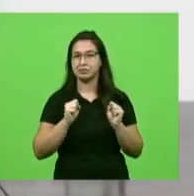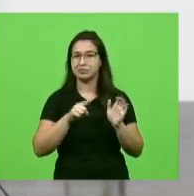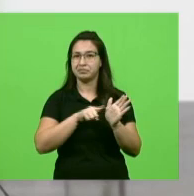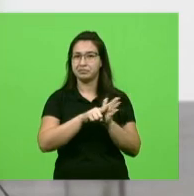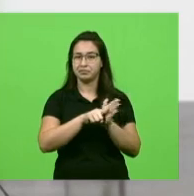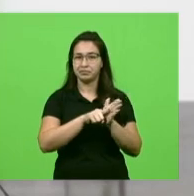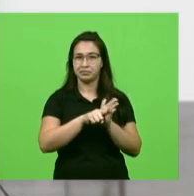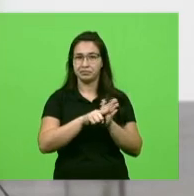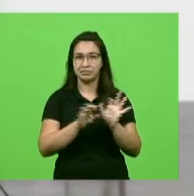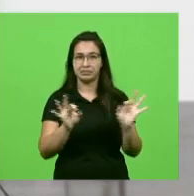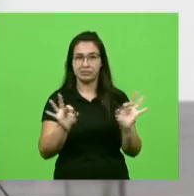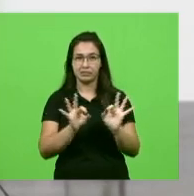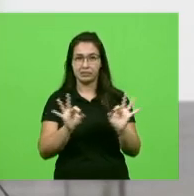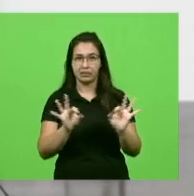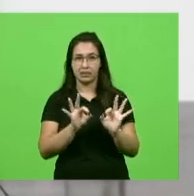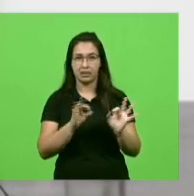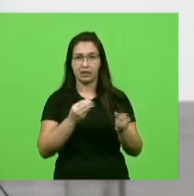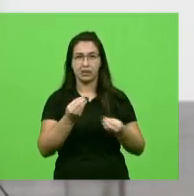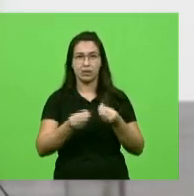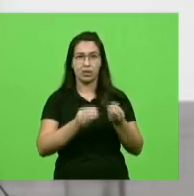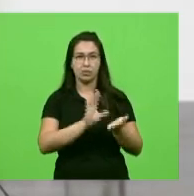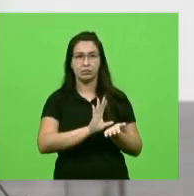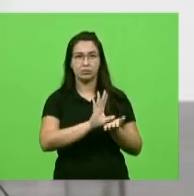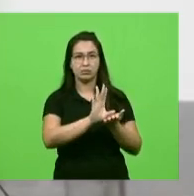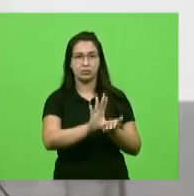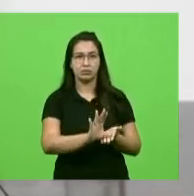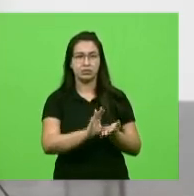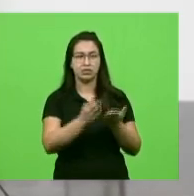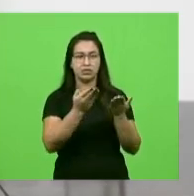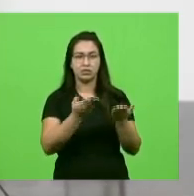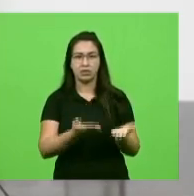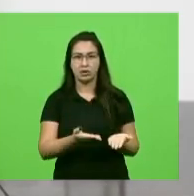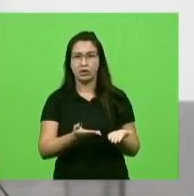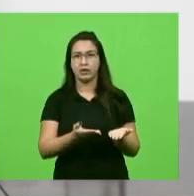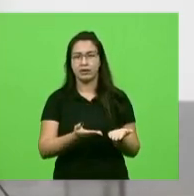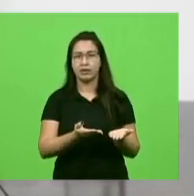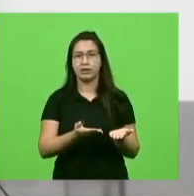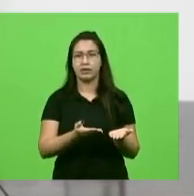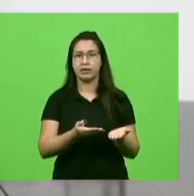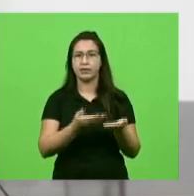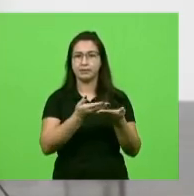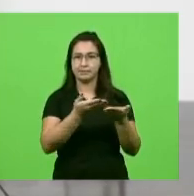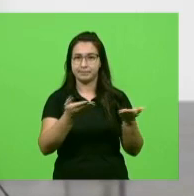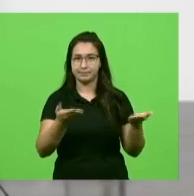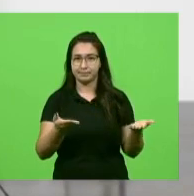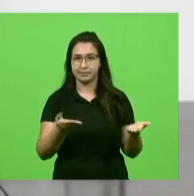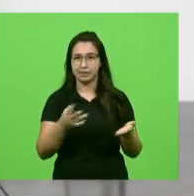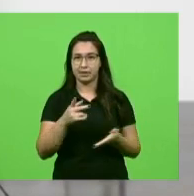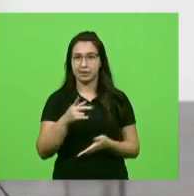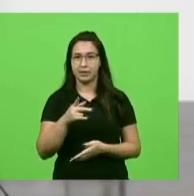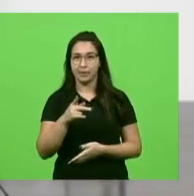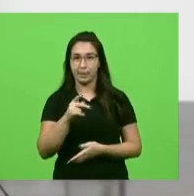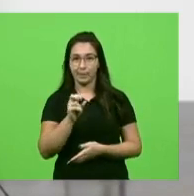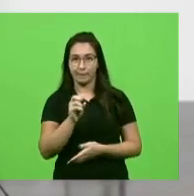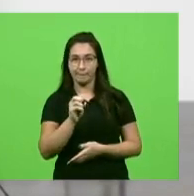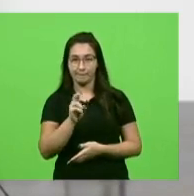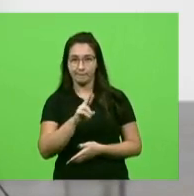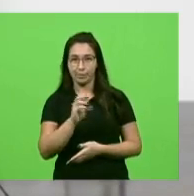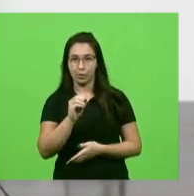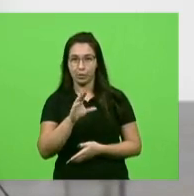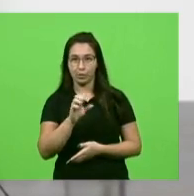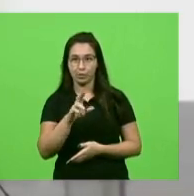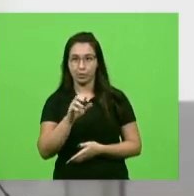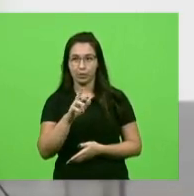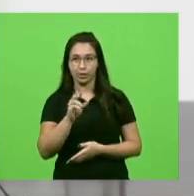em relação à destinação de verba para custeio de gratificação dirigida aos procuradores do Estado de Santa Catarina. E terceiro, a